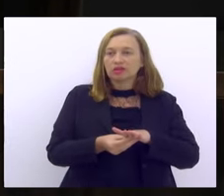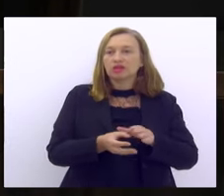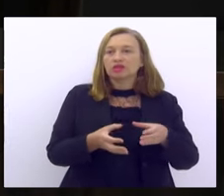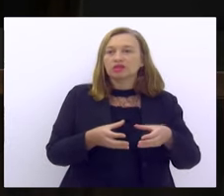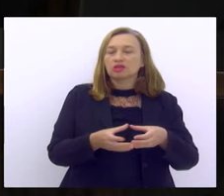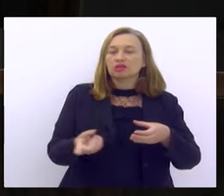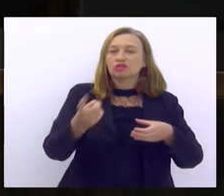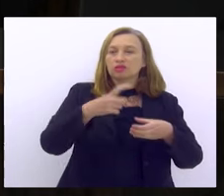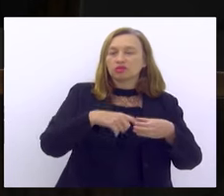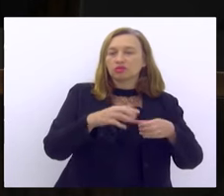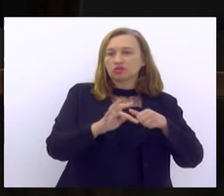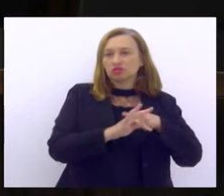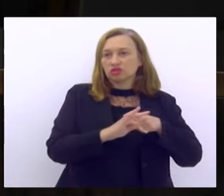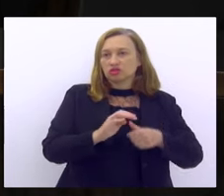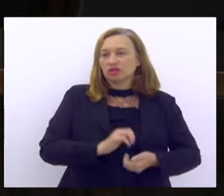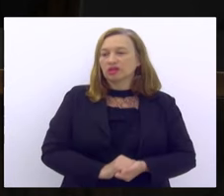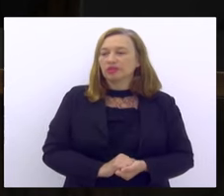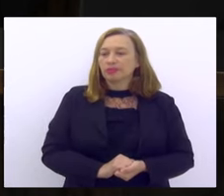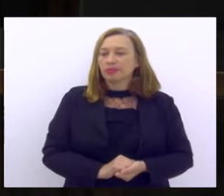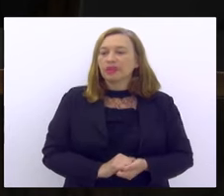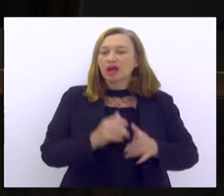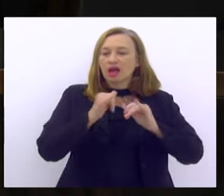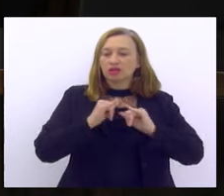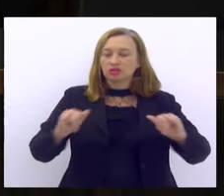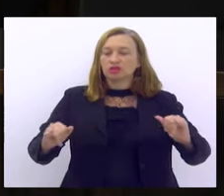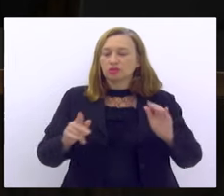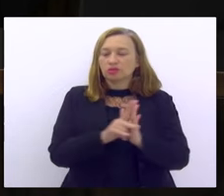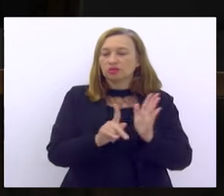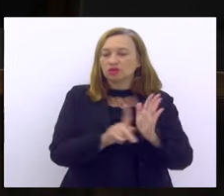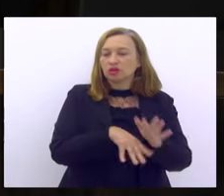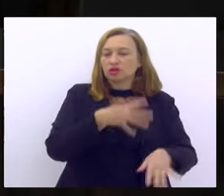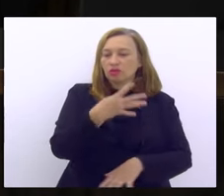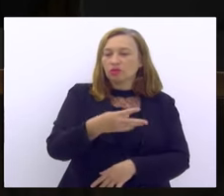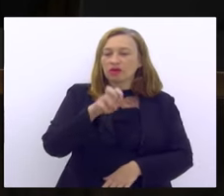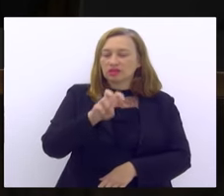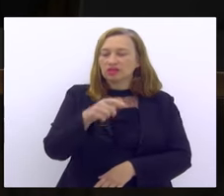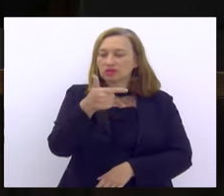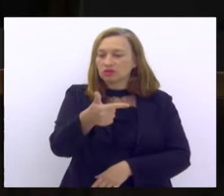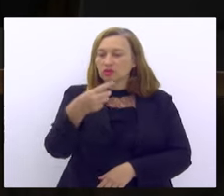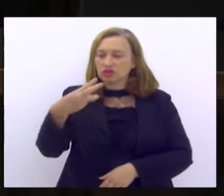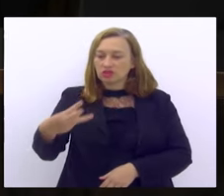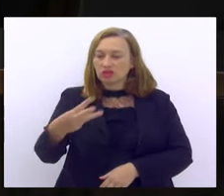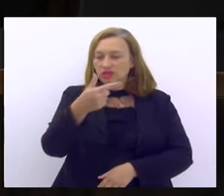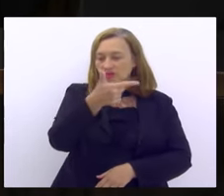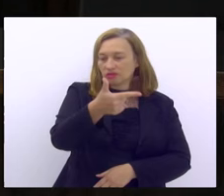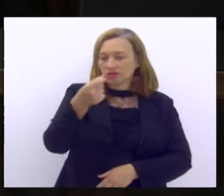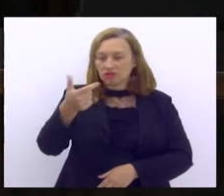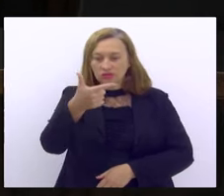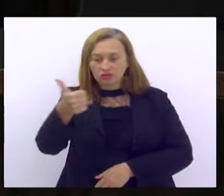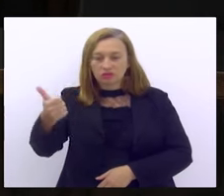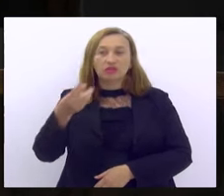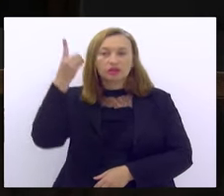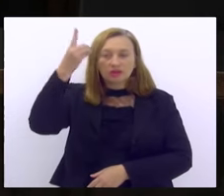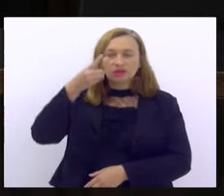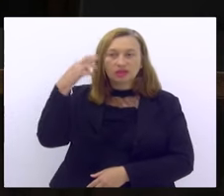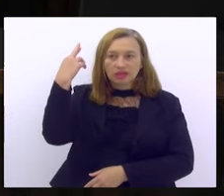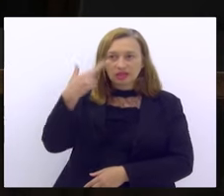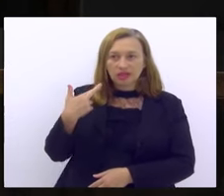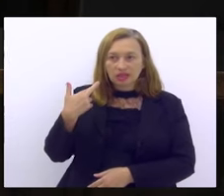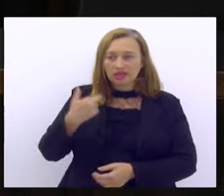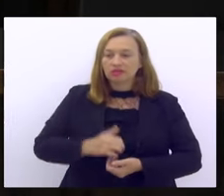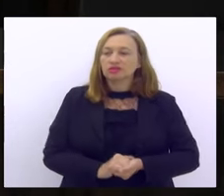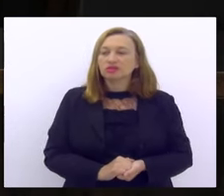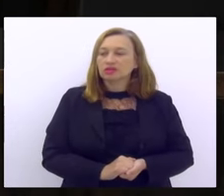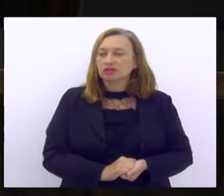cinco emendas e retorna às comissões. Anuncio o projeto de lei número 4523, de 21 de autoria da deputada Renata Souza,